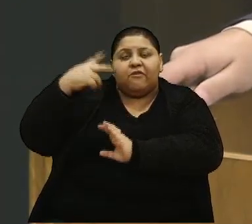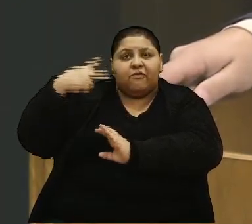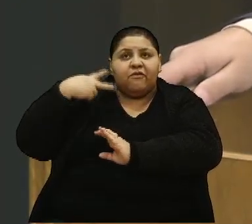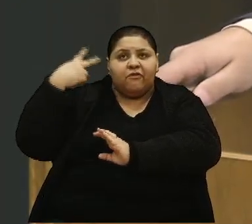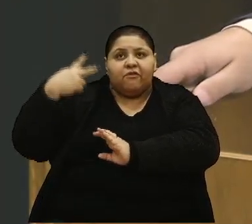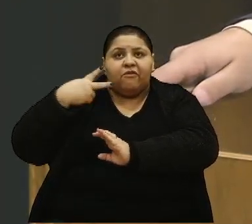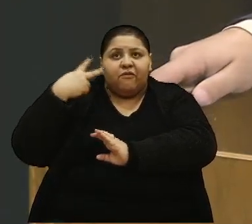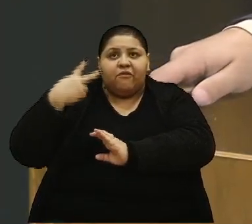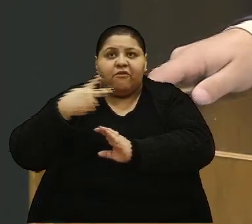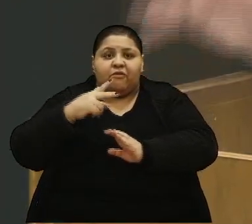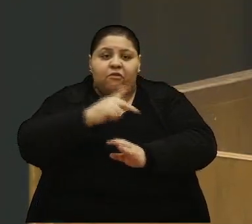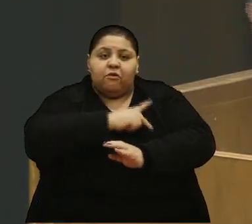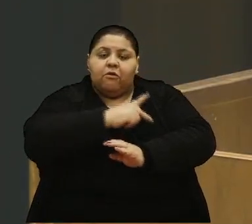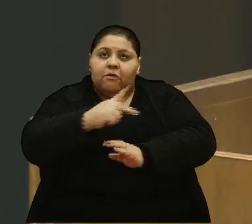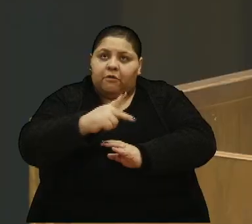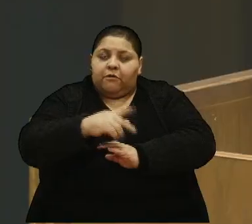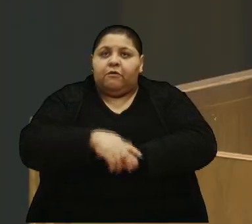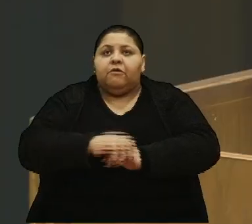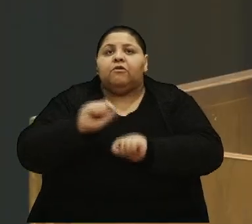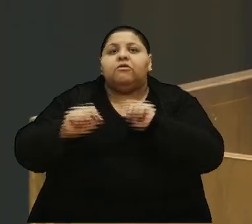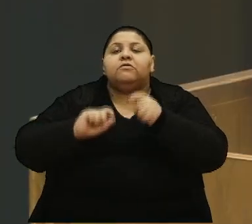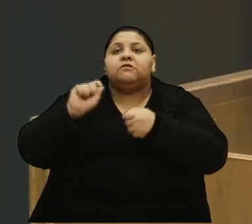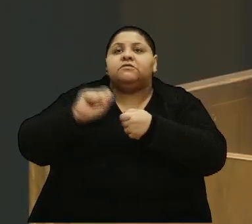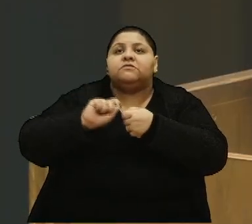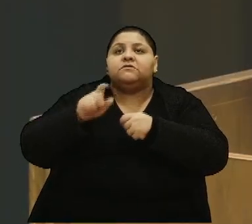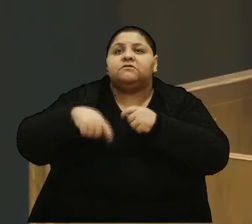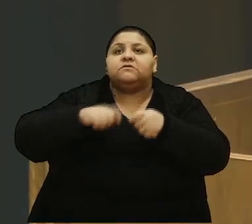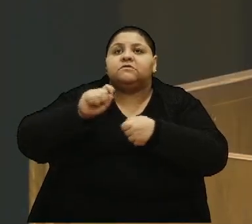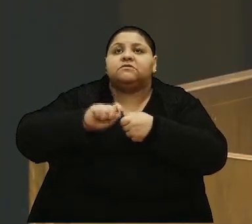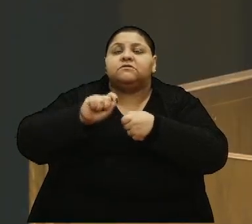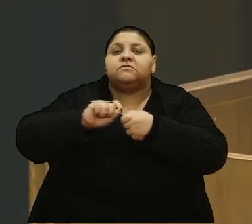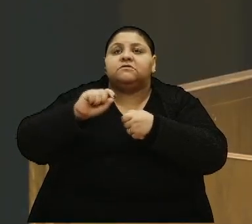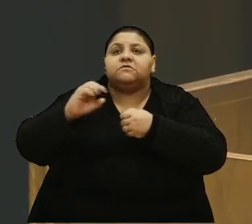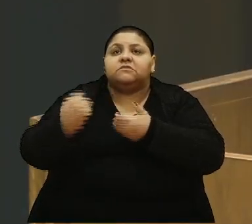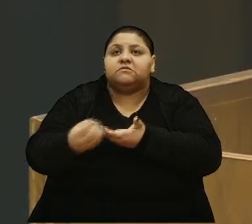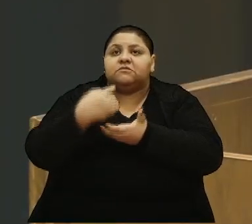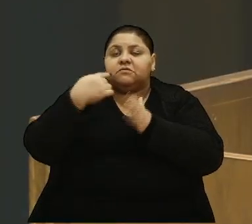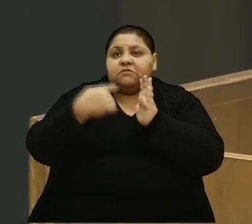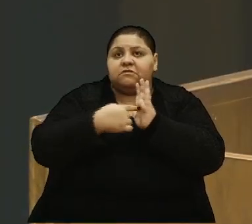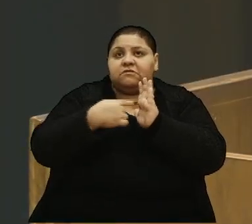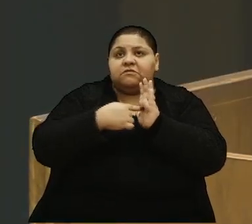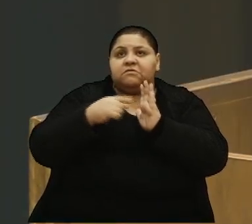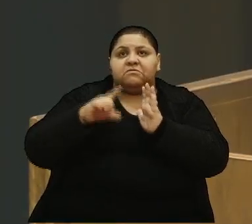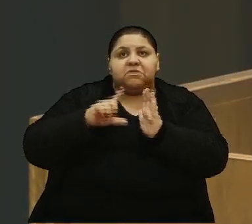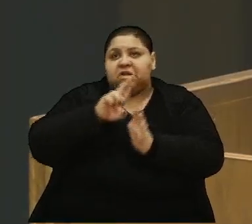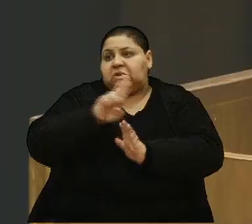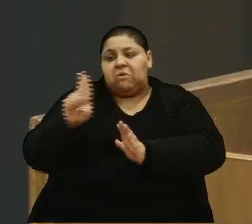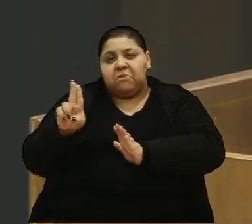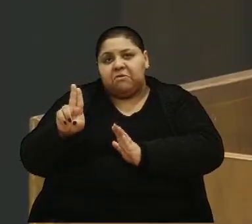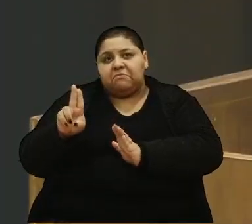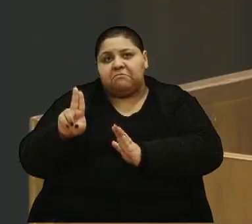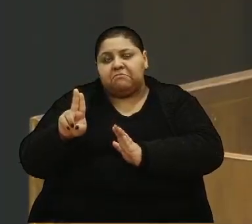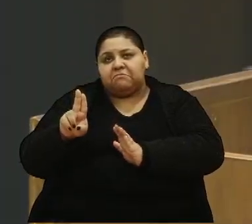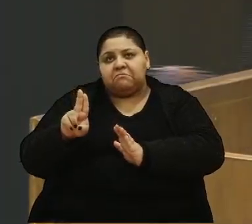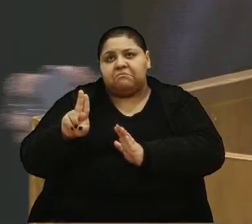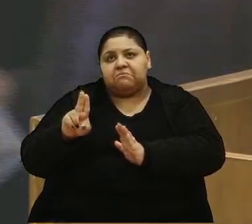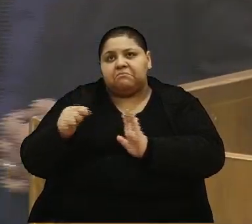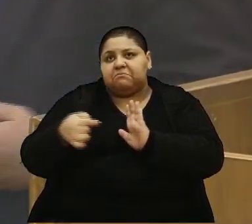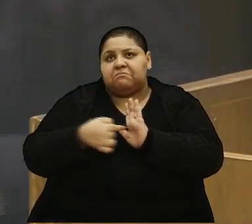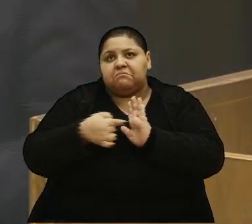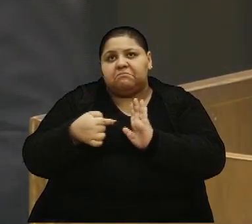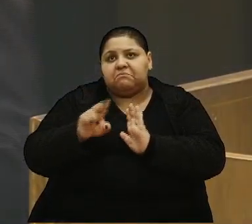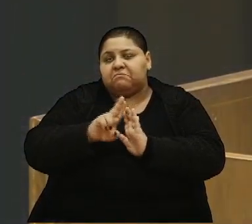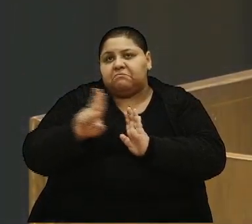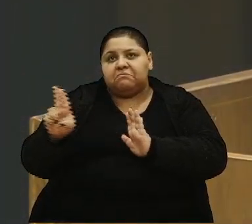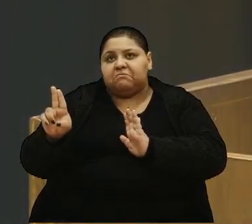função que me cabe como presidente. O que eu faço? O que a gente faz quando recebe uma denúncia? É anônima? Bom, denúncia